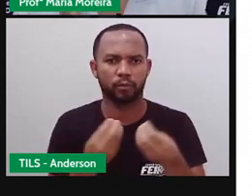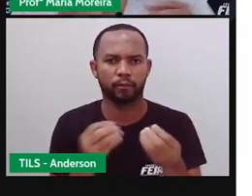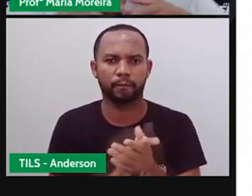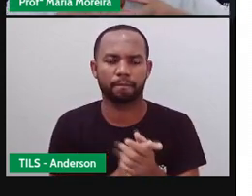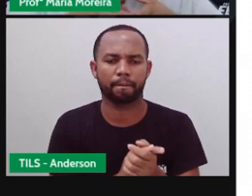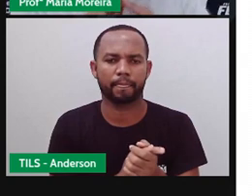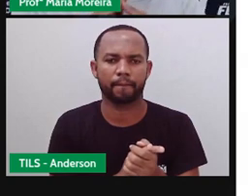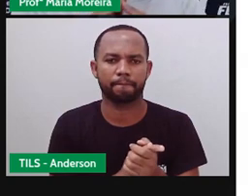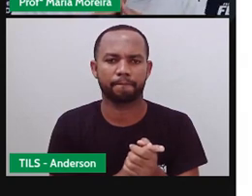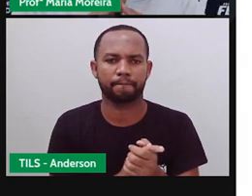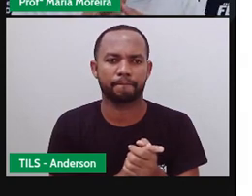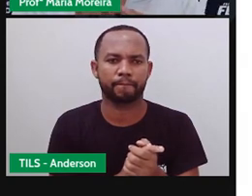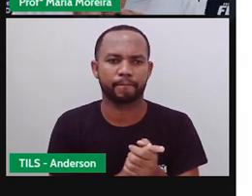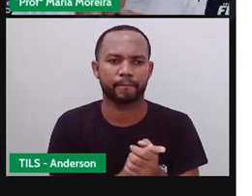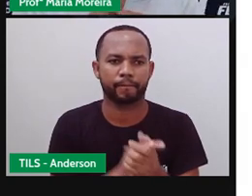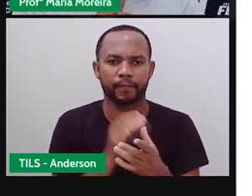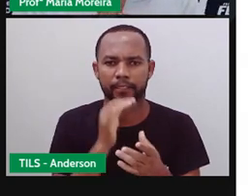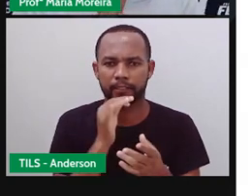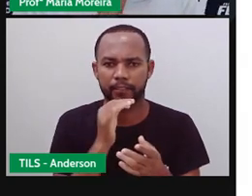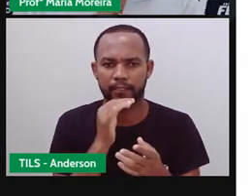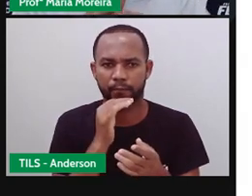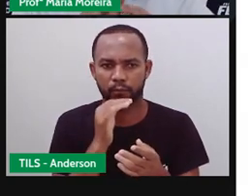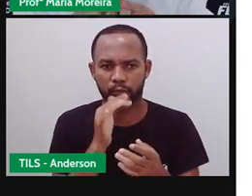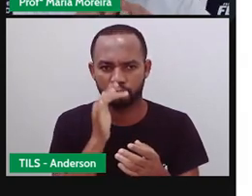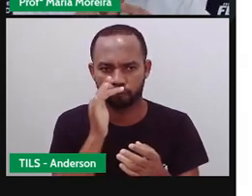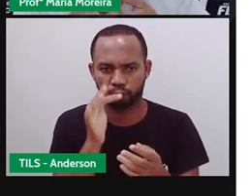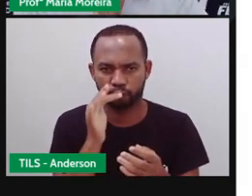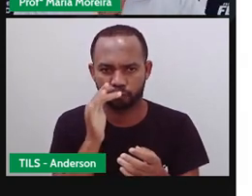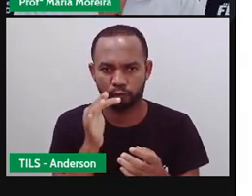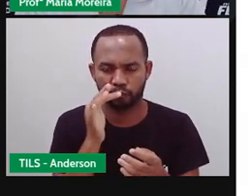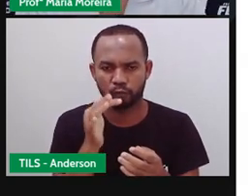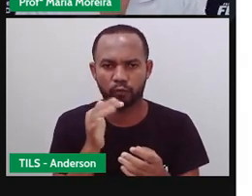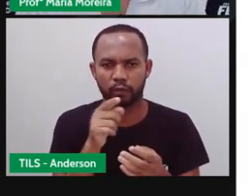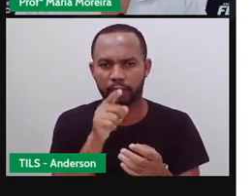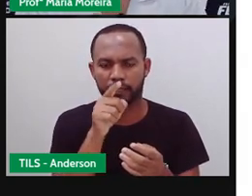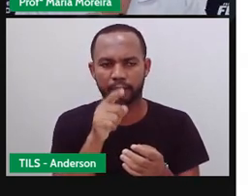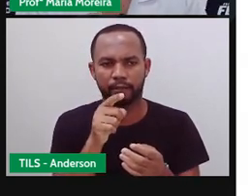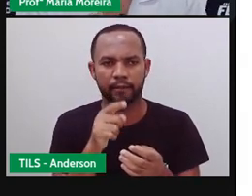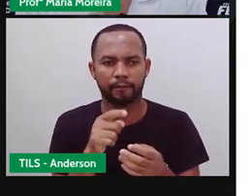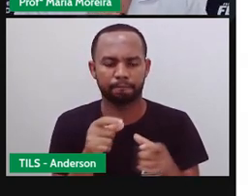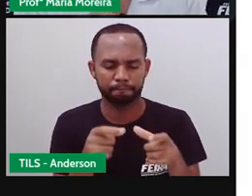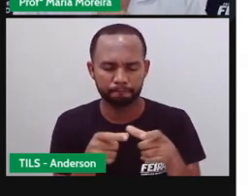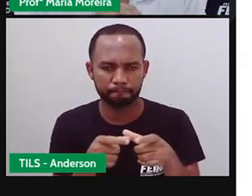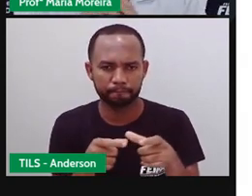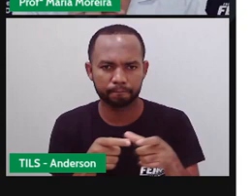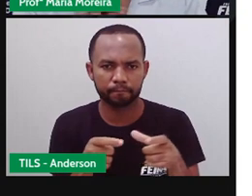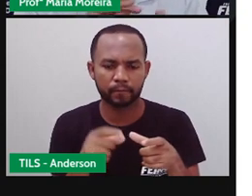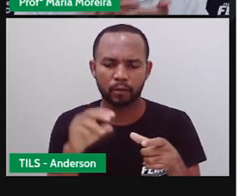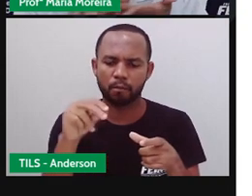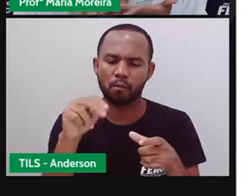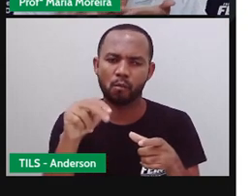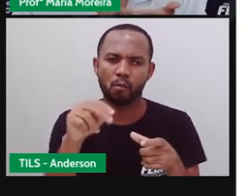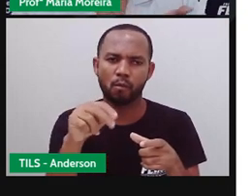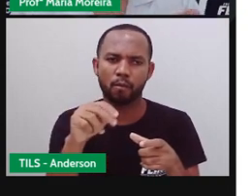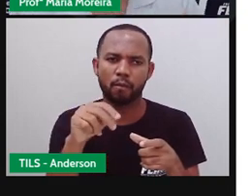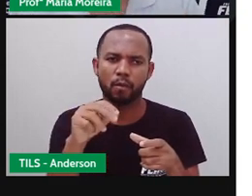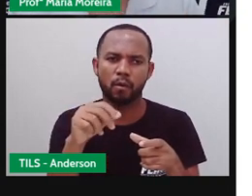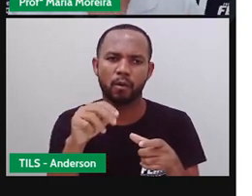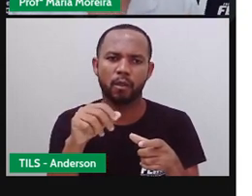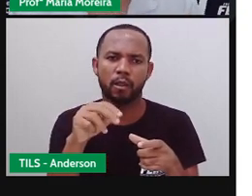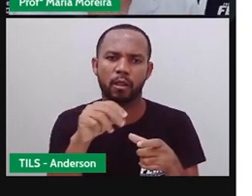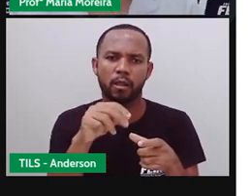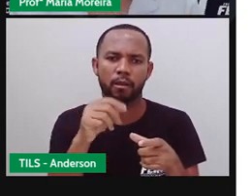bom a sua folha a flor né a pontinha da florzinha E aí o pólen né que aquela